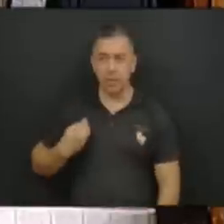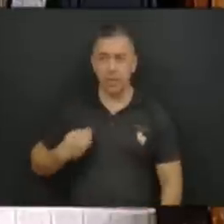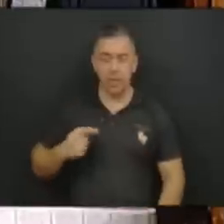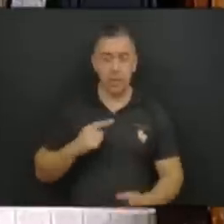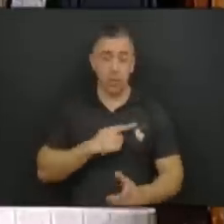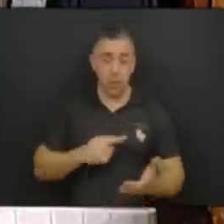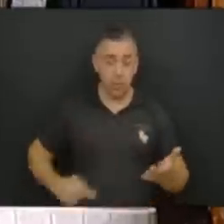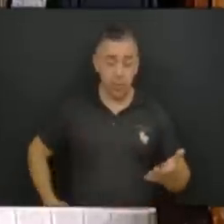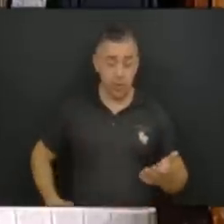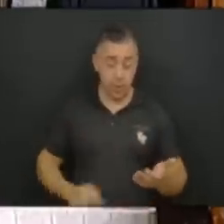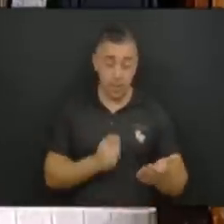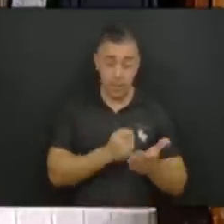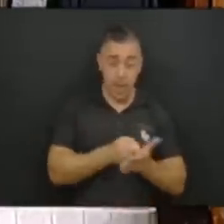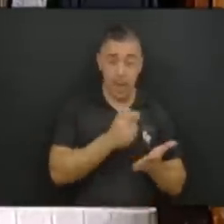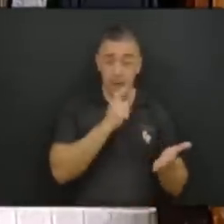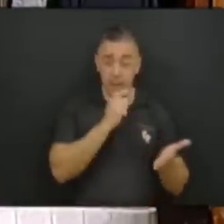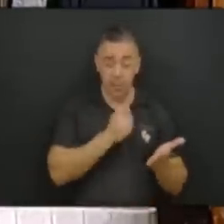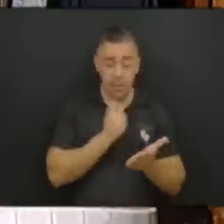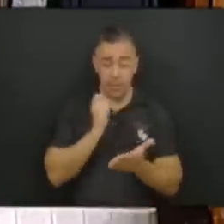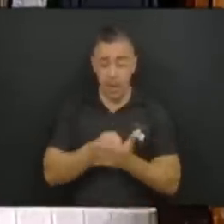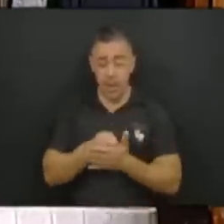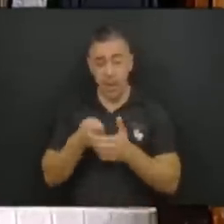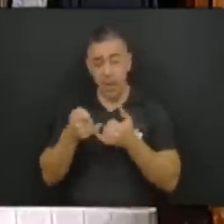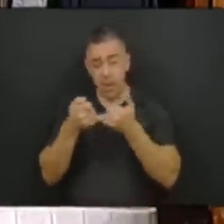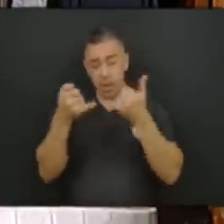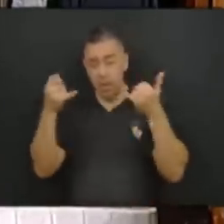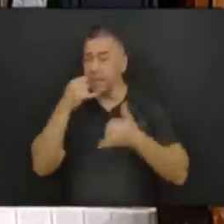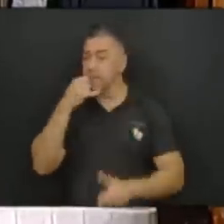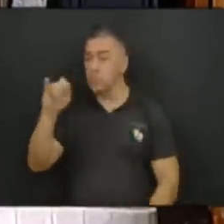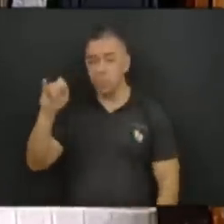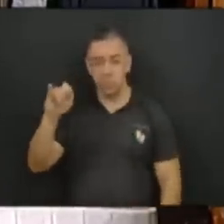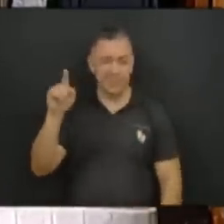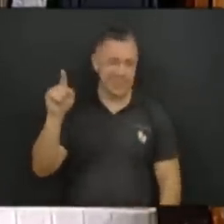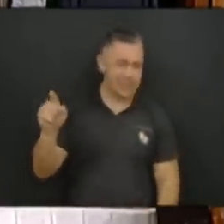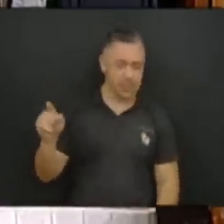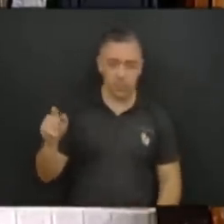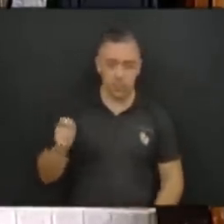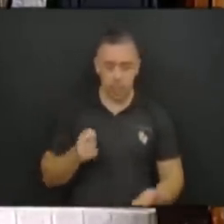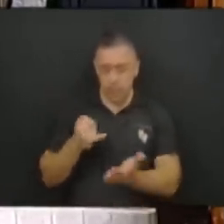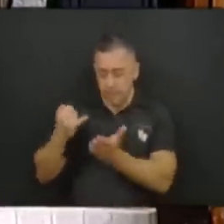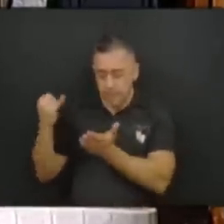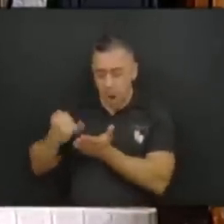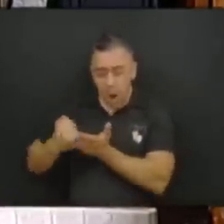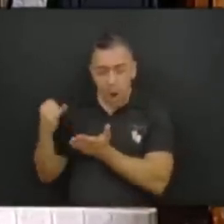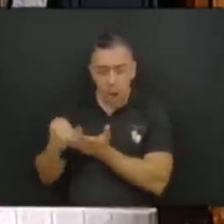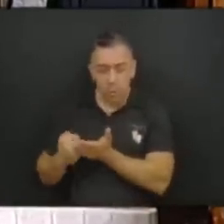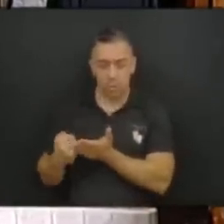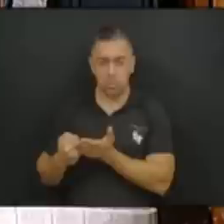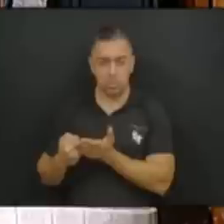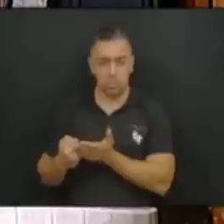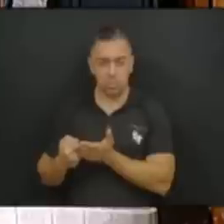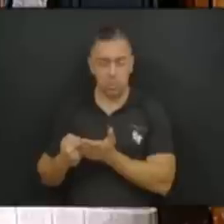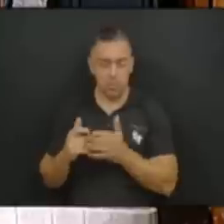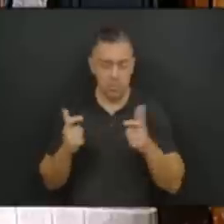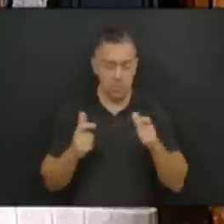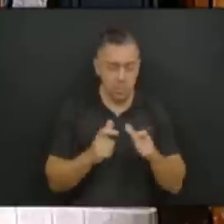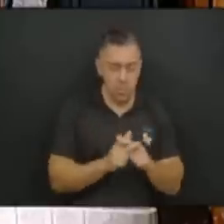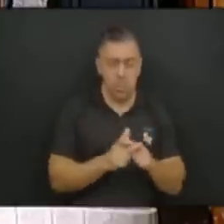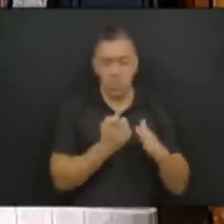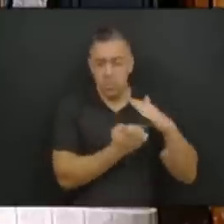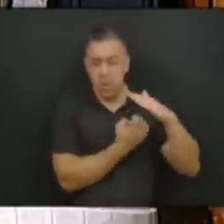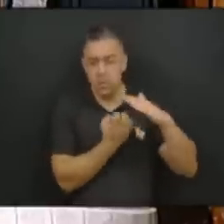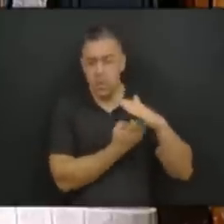preço da água e da Luz o abandono os agricultores a cobrança de impostos dos pequenos e micro empresários